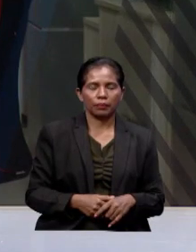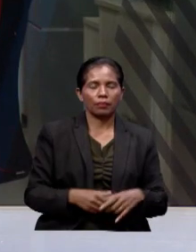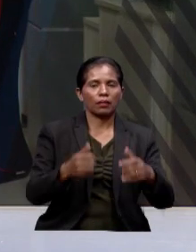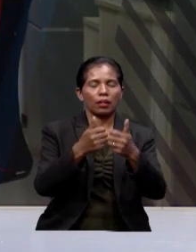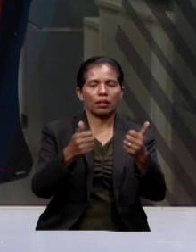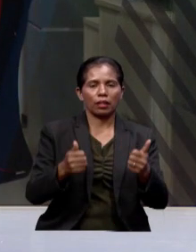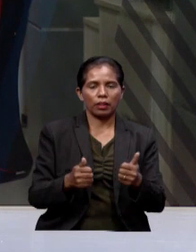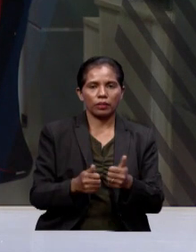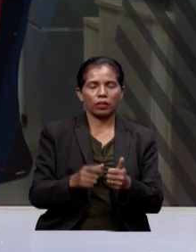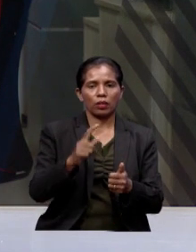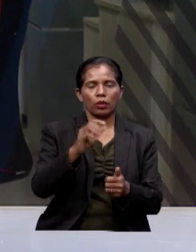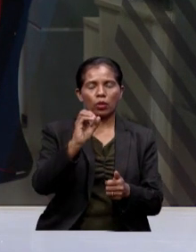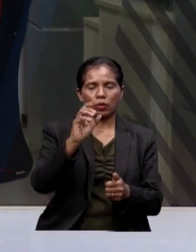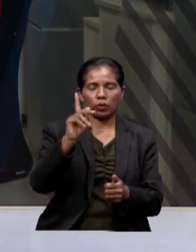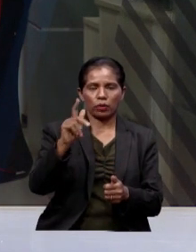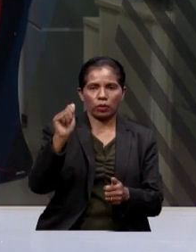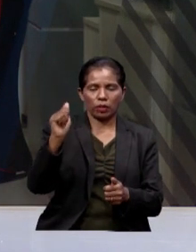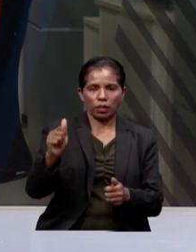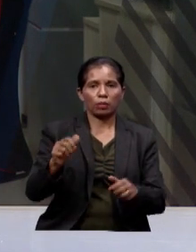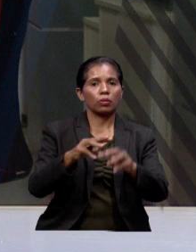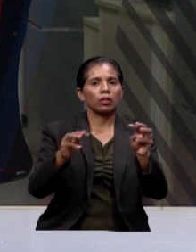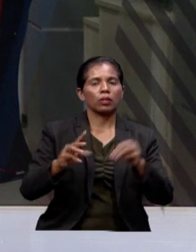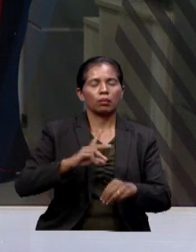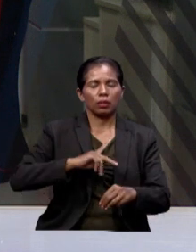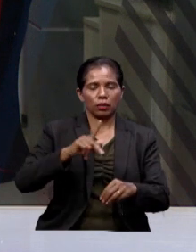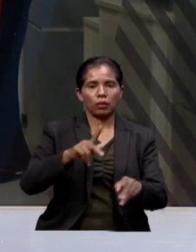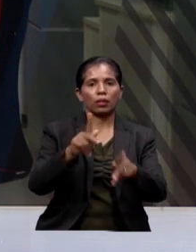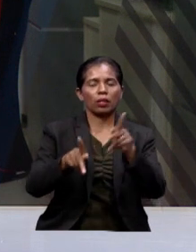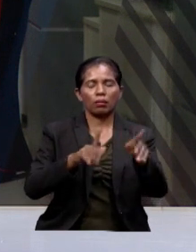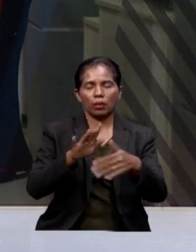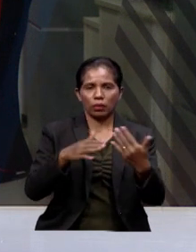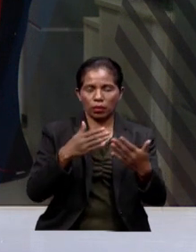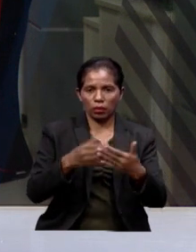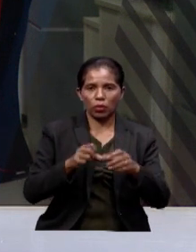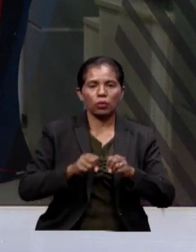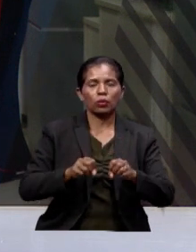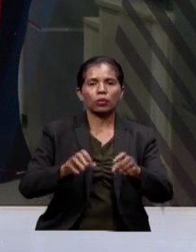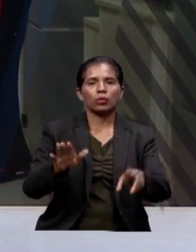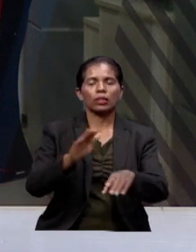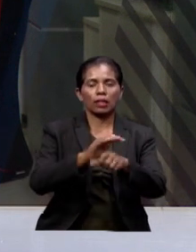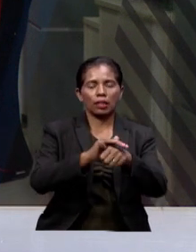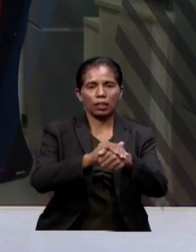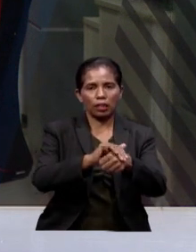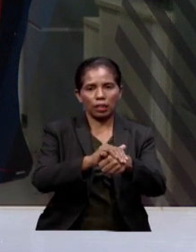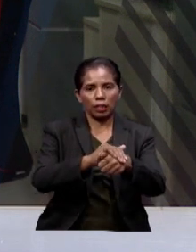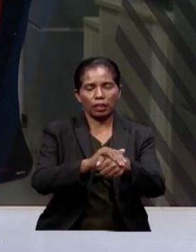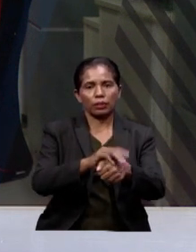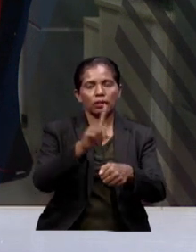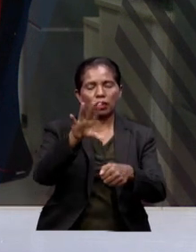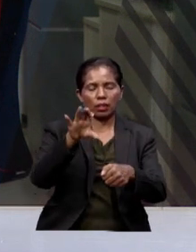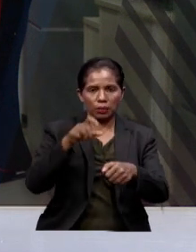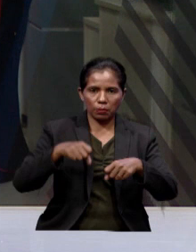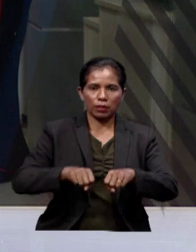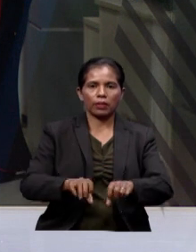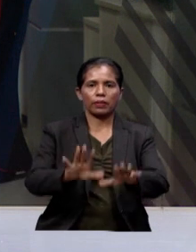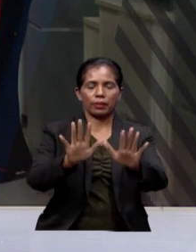asosiasaun tokar atau ridare munisipio likisa no komunidade husi klenuk atau sidaresi batasi.